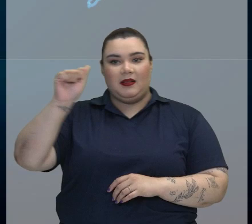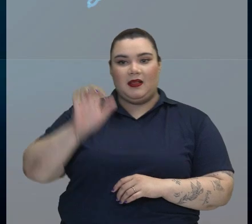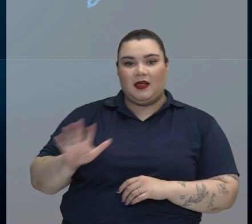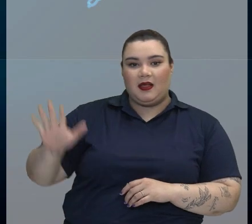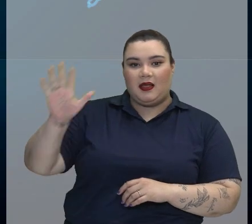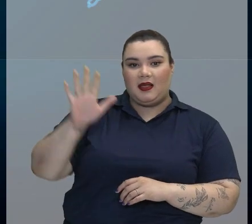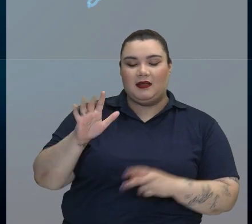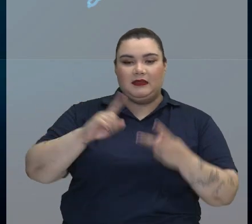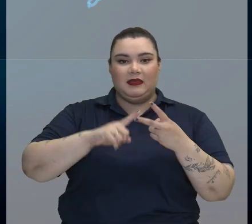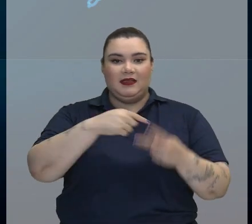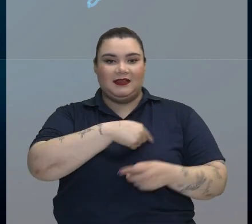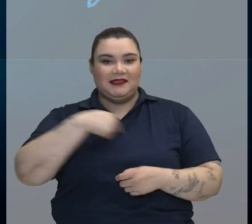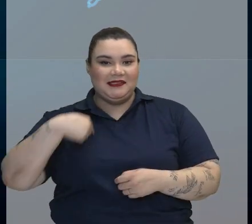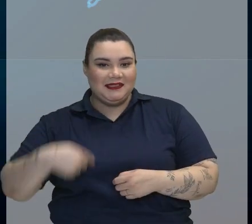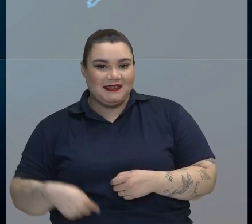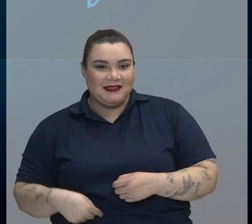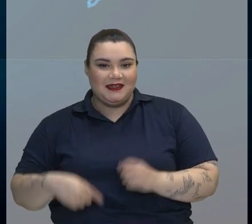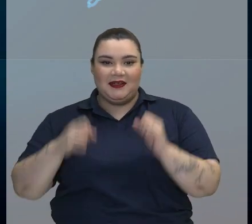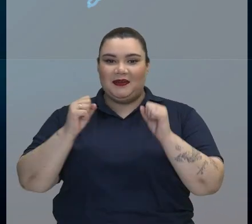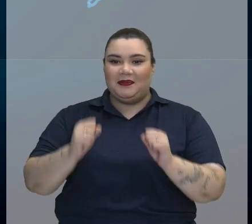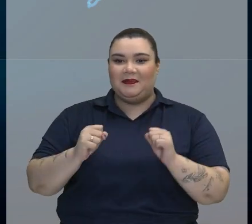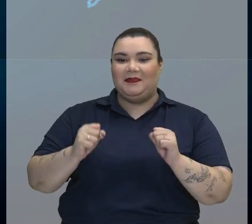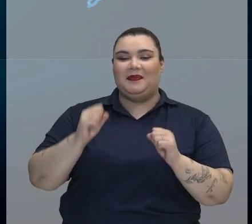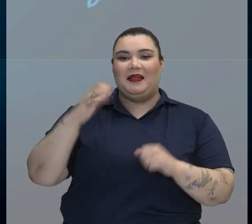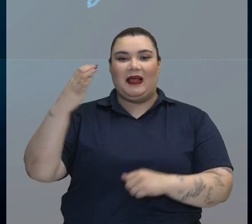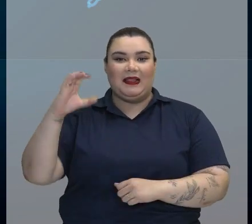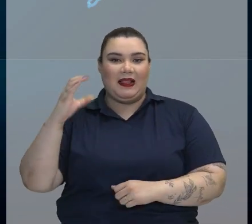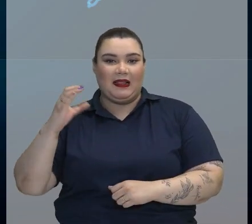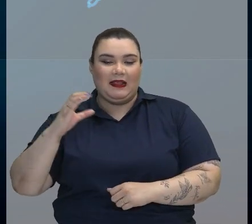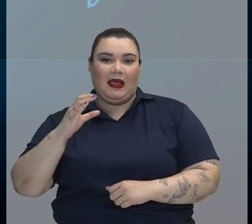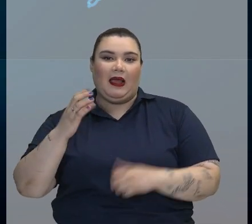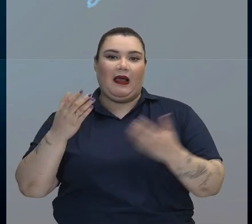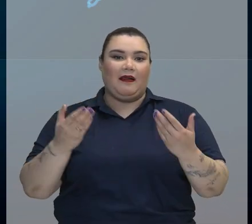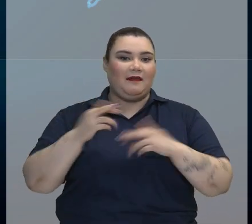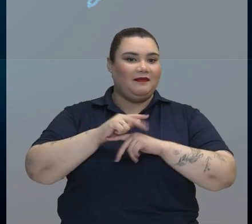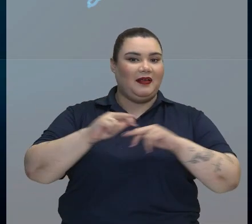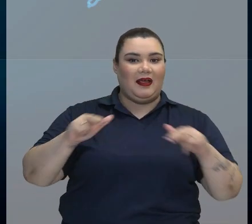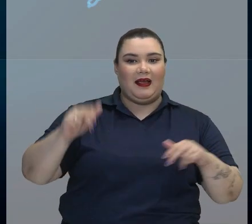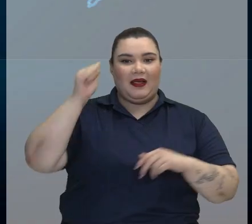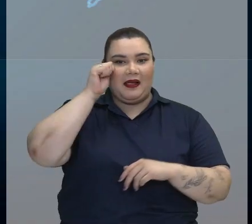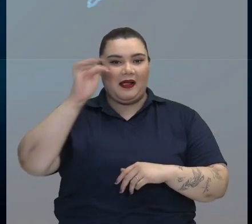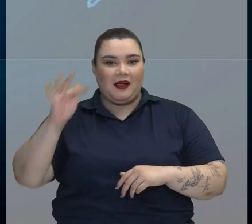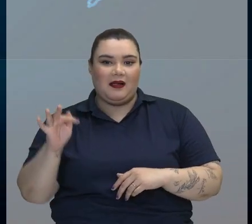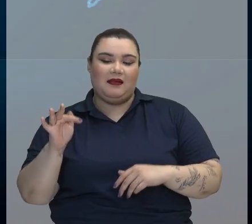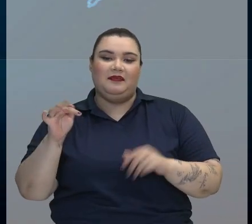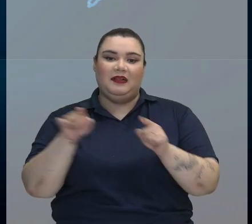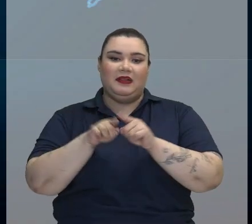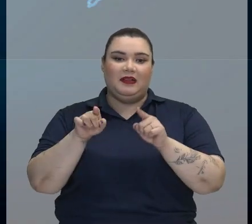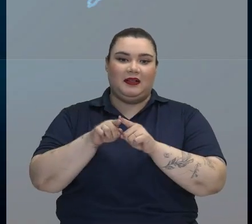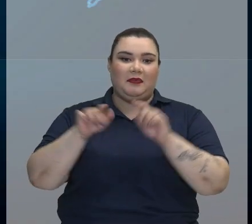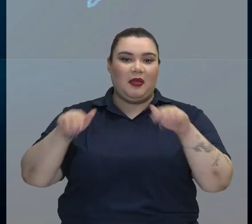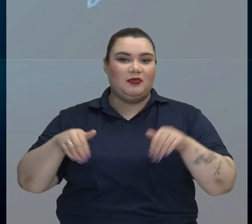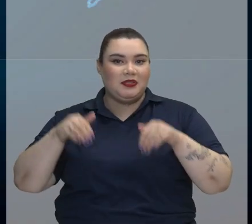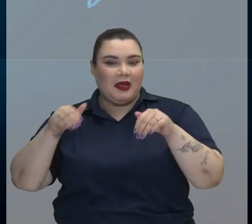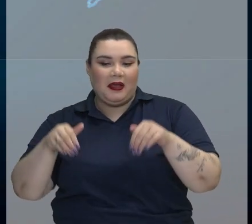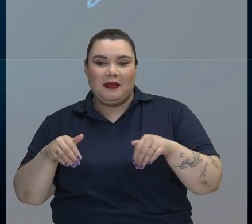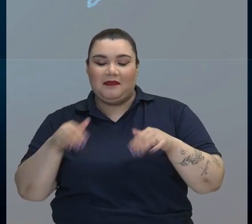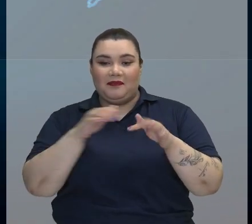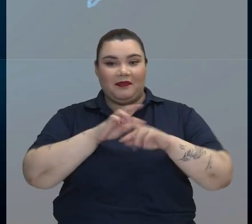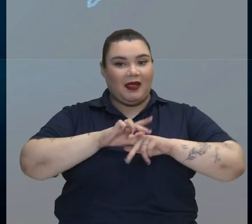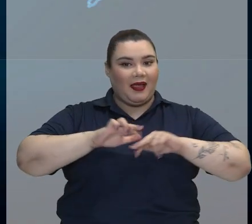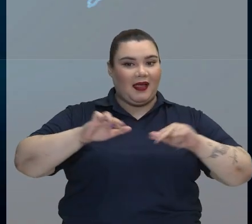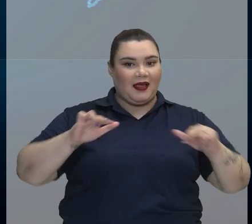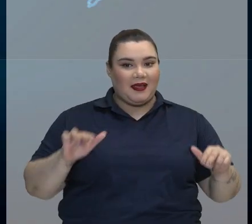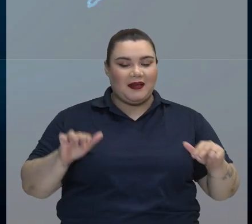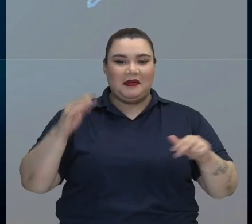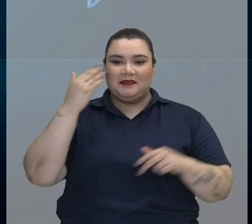na China, podemos aparecer no Canadá, essa aula pode ser reproduzida ainda na Austrália e, por que não, na África. Esse é o